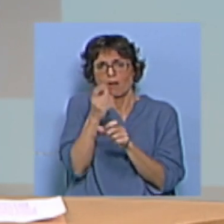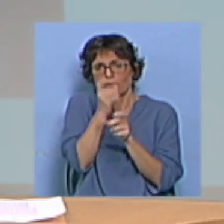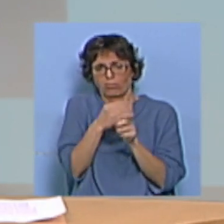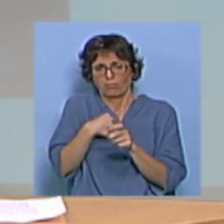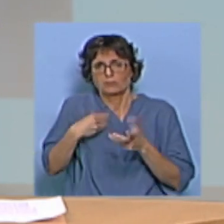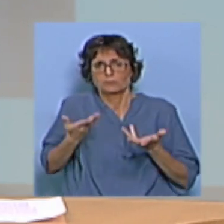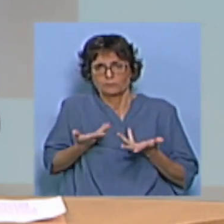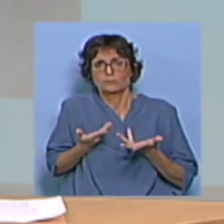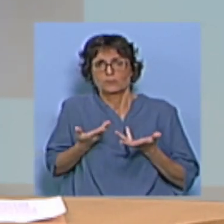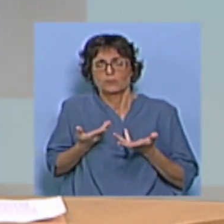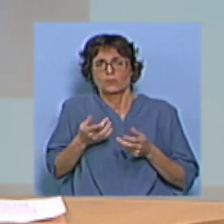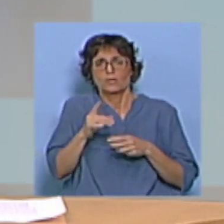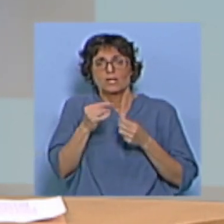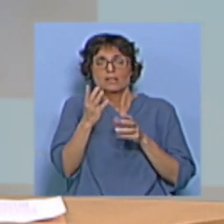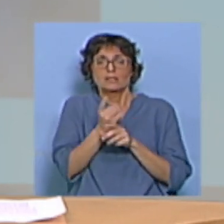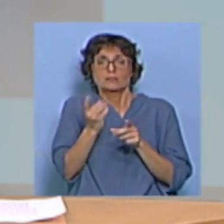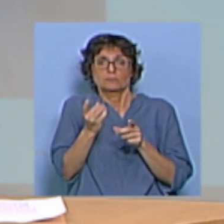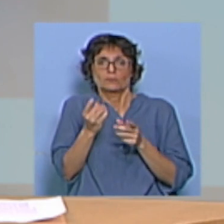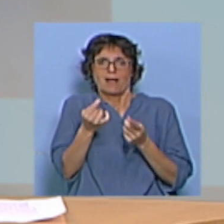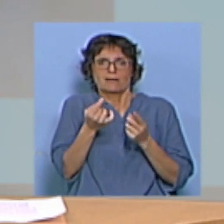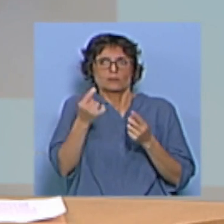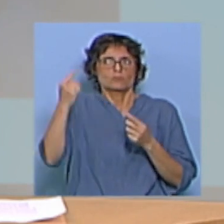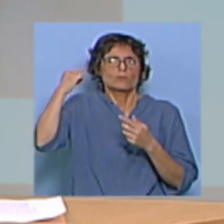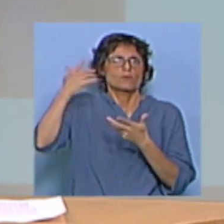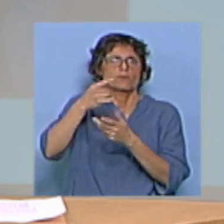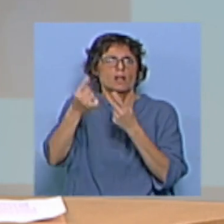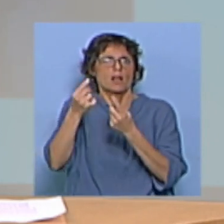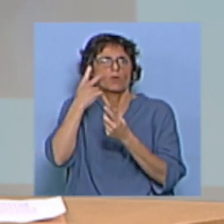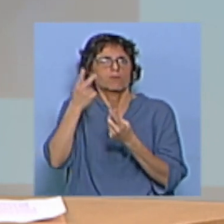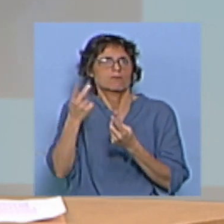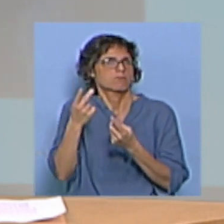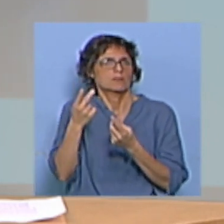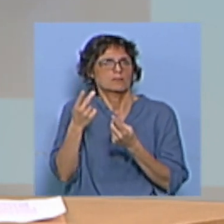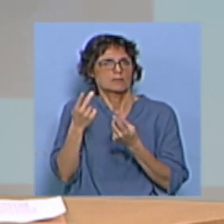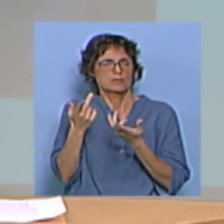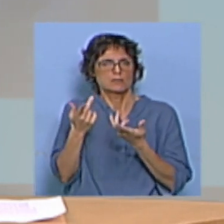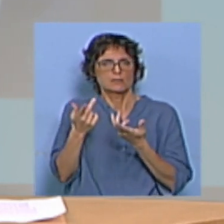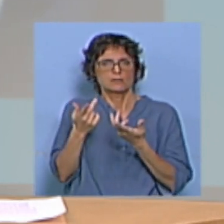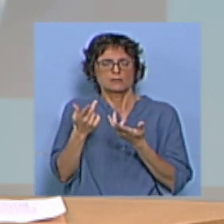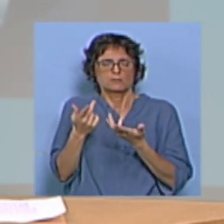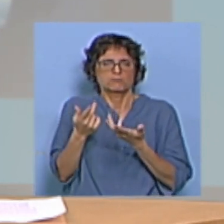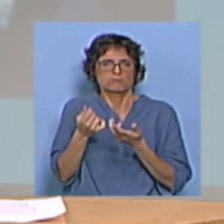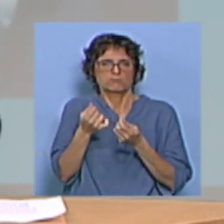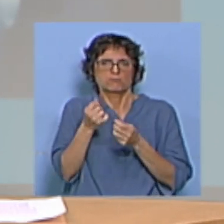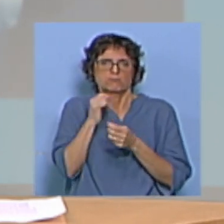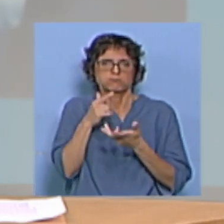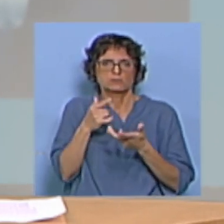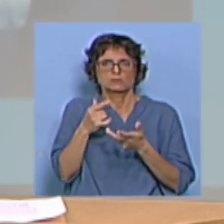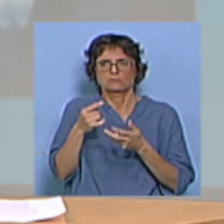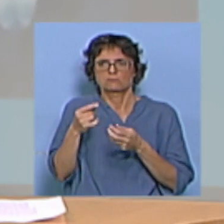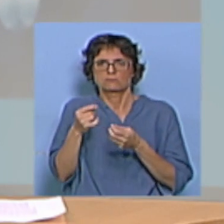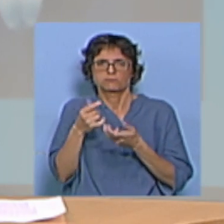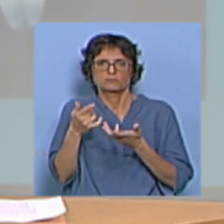vidas humanas, então, se calhar não são merecedoras dessa proteção pelo sentido da doença, do sofrimento. Portanto, é um lamento